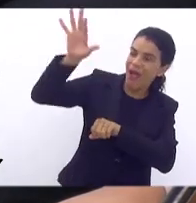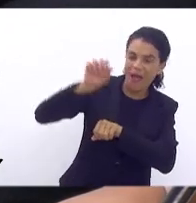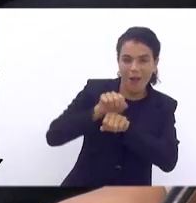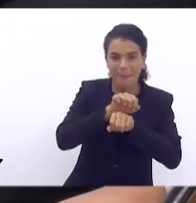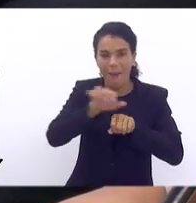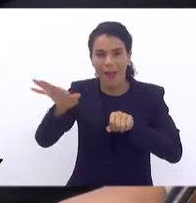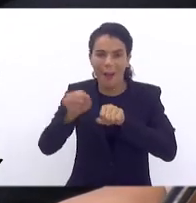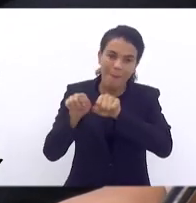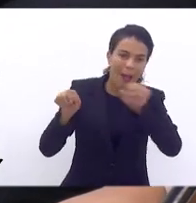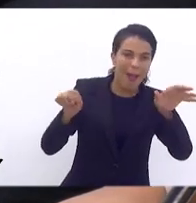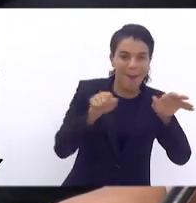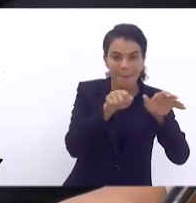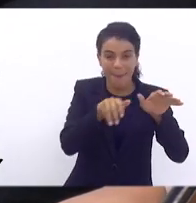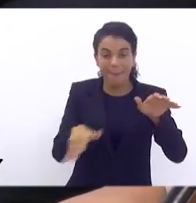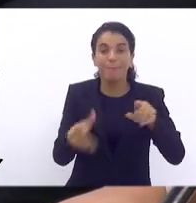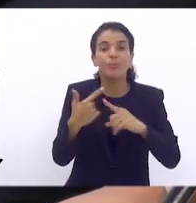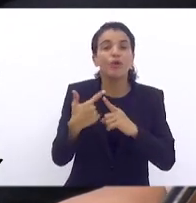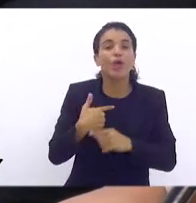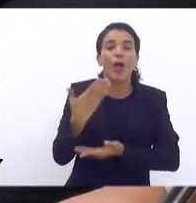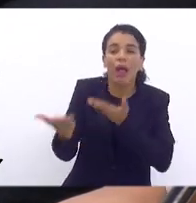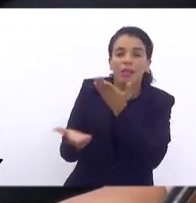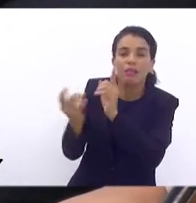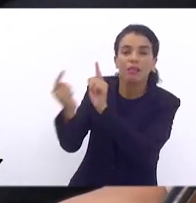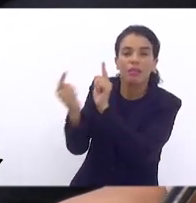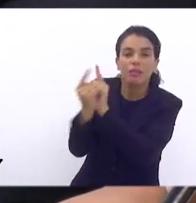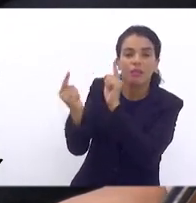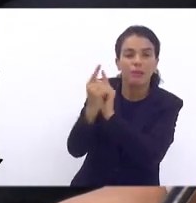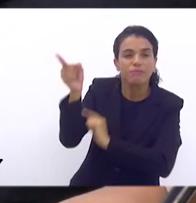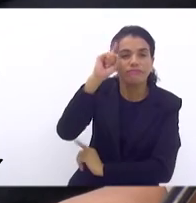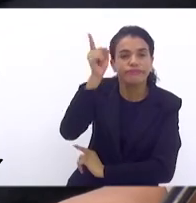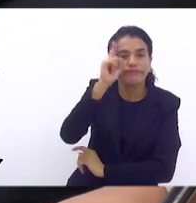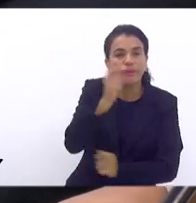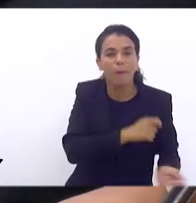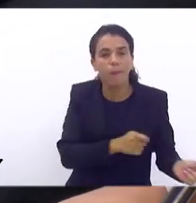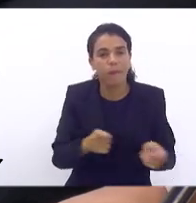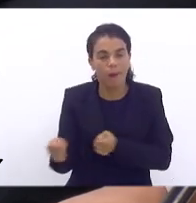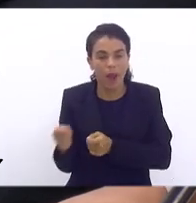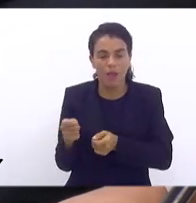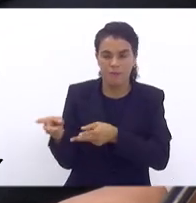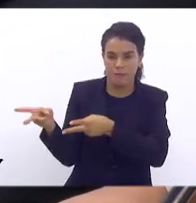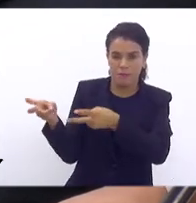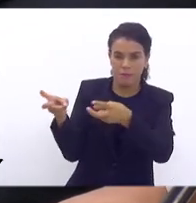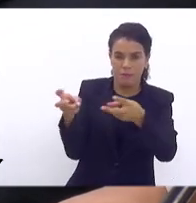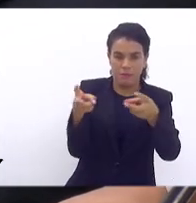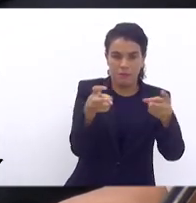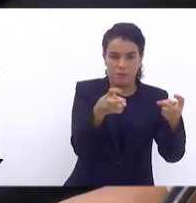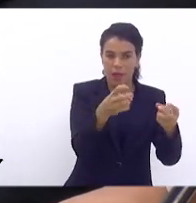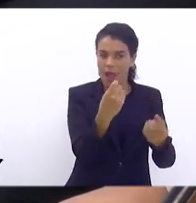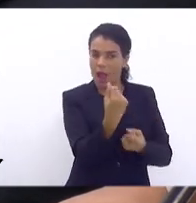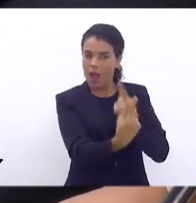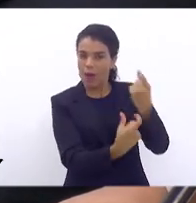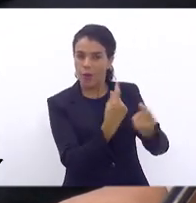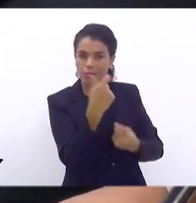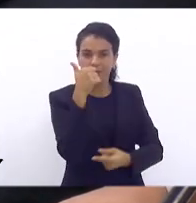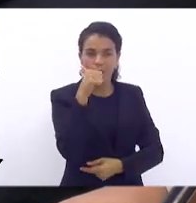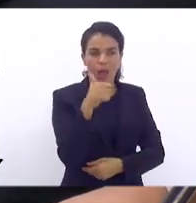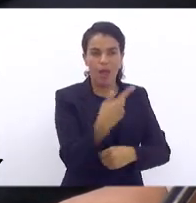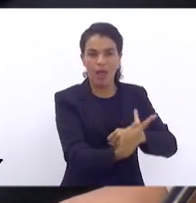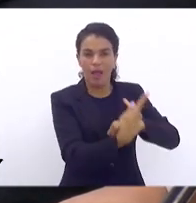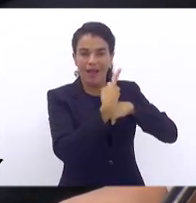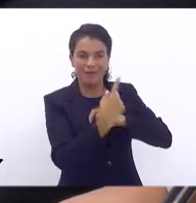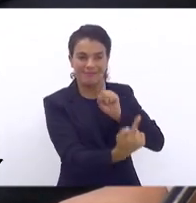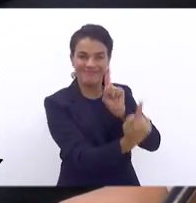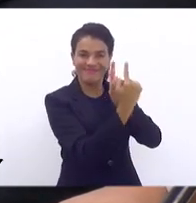justamente porque nosso atendimento cotidiano nos núcleos de primeira atendimento se percebeu que determinadas mulheres que buscavam o nosso serviço